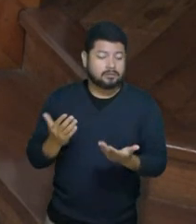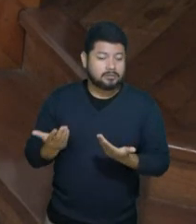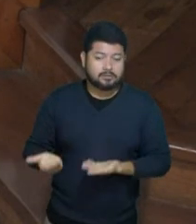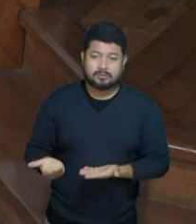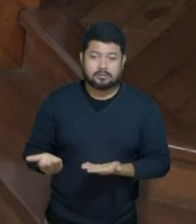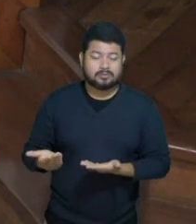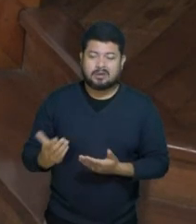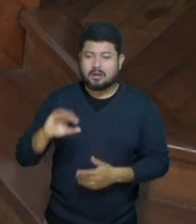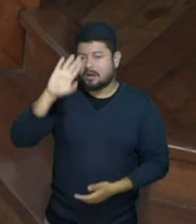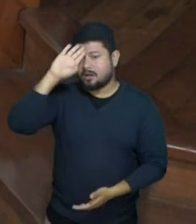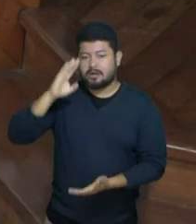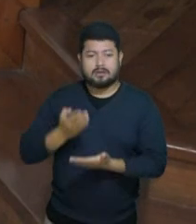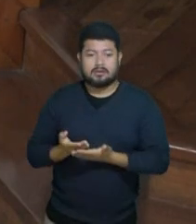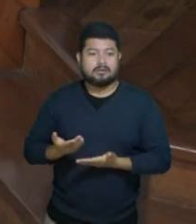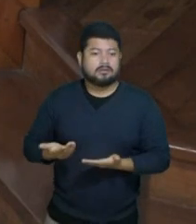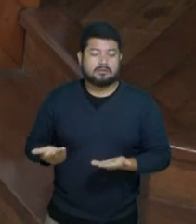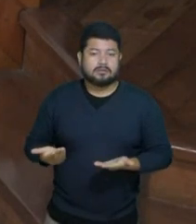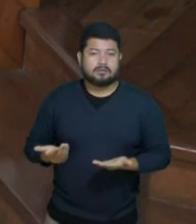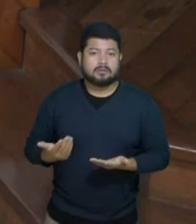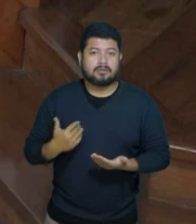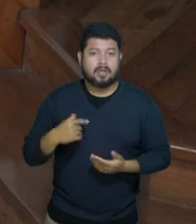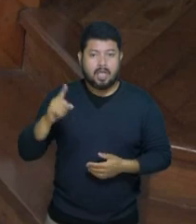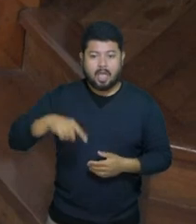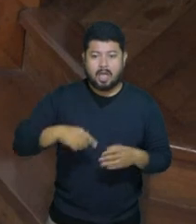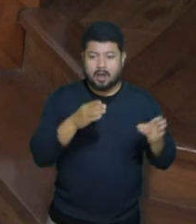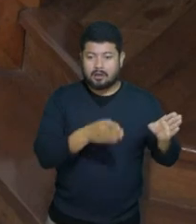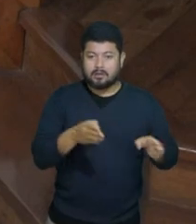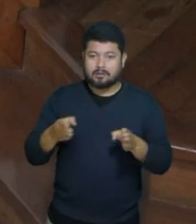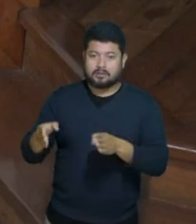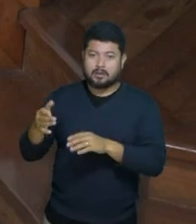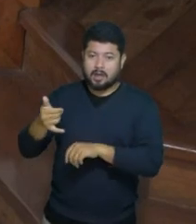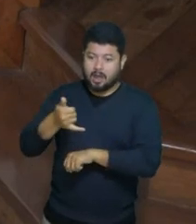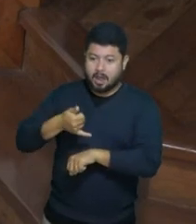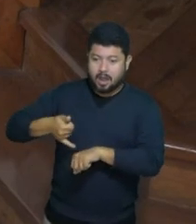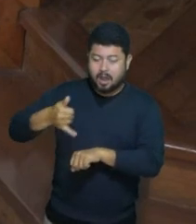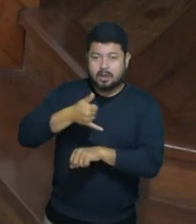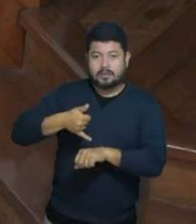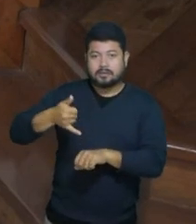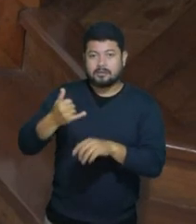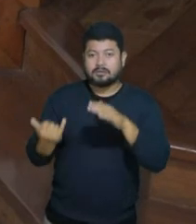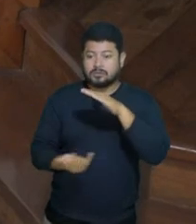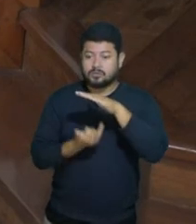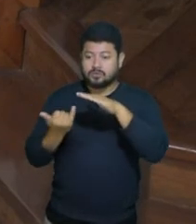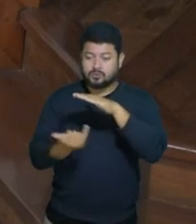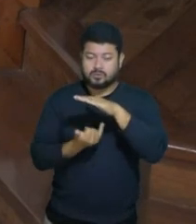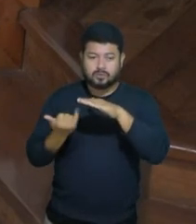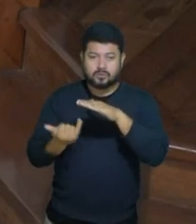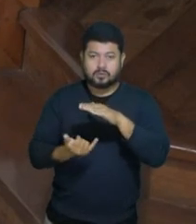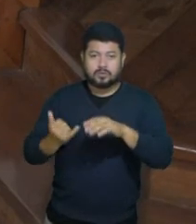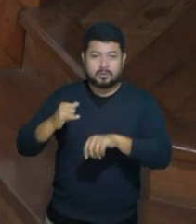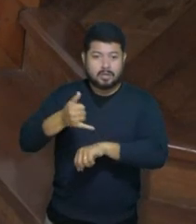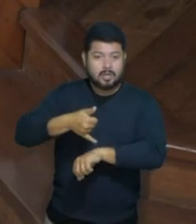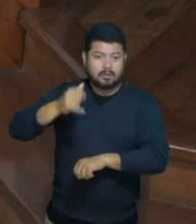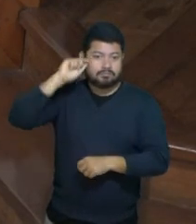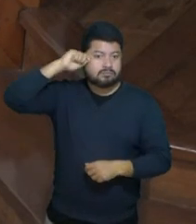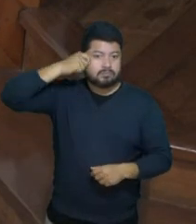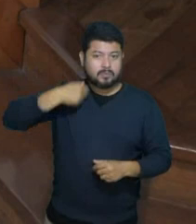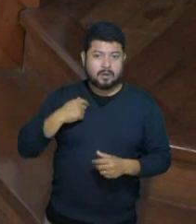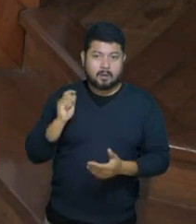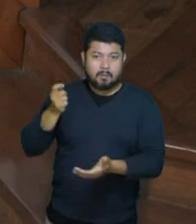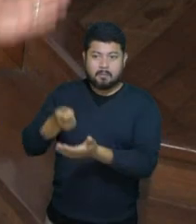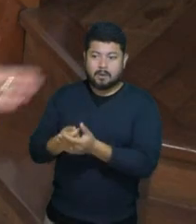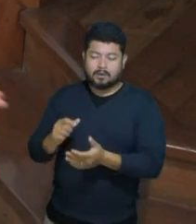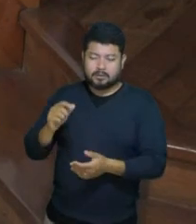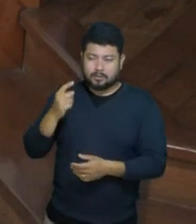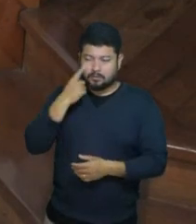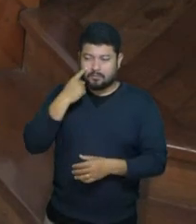é organizado, a indústria de petróleo organiza essa desinformação, paga. Então, se você der um